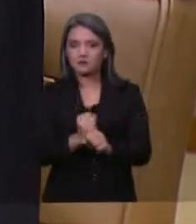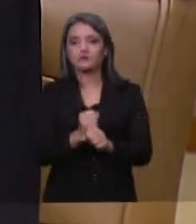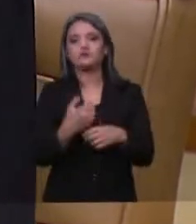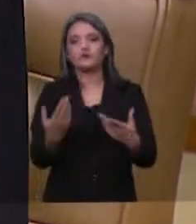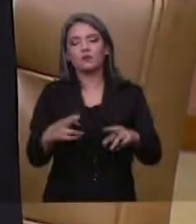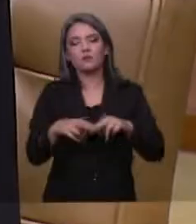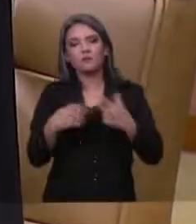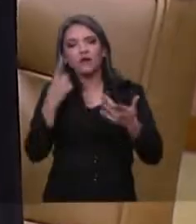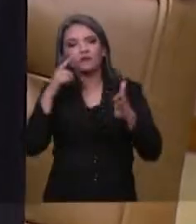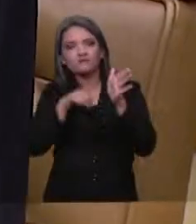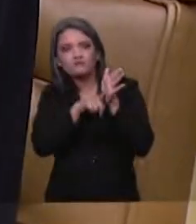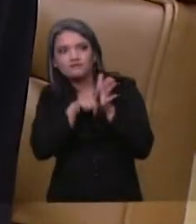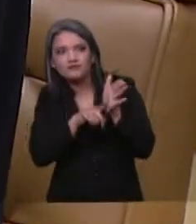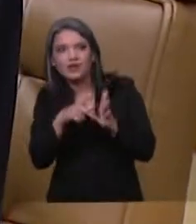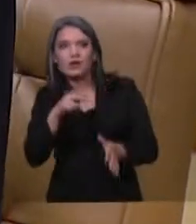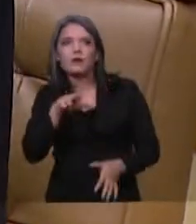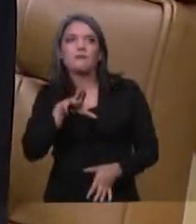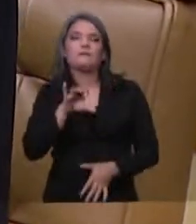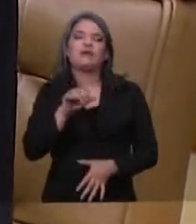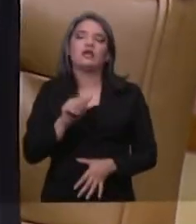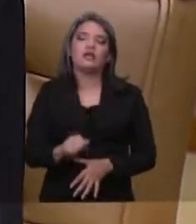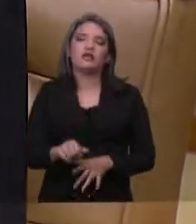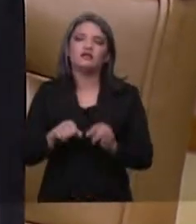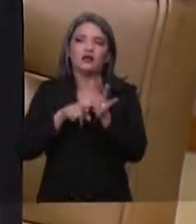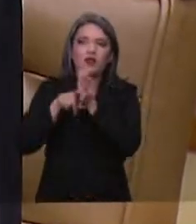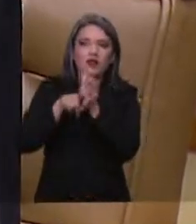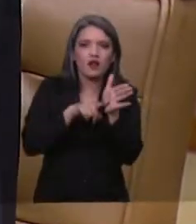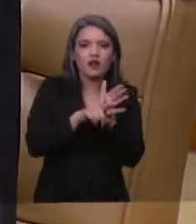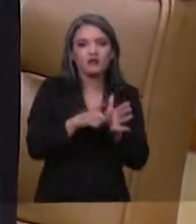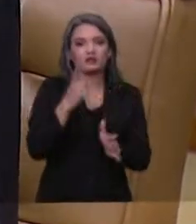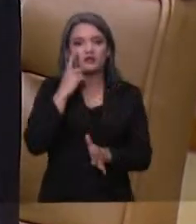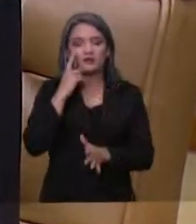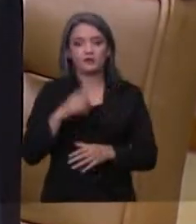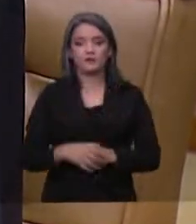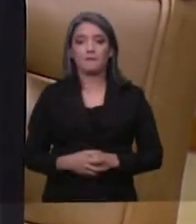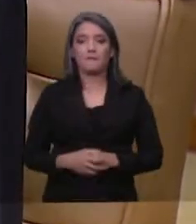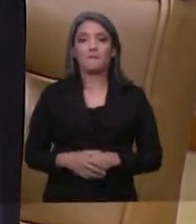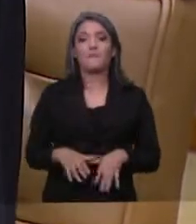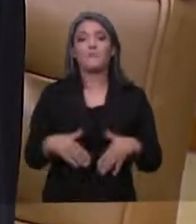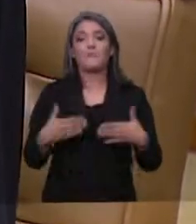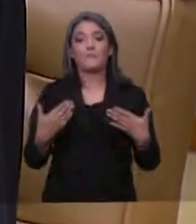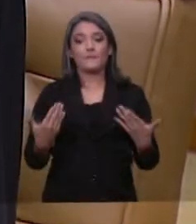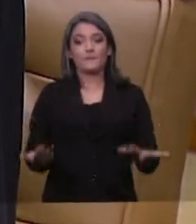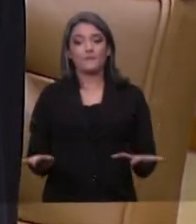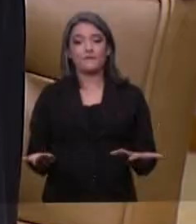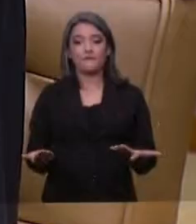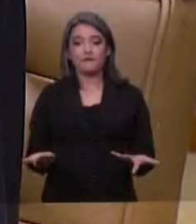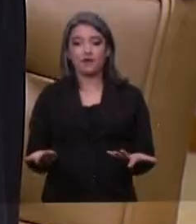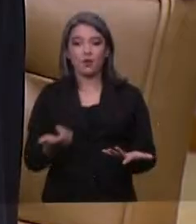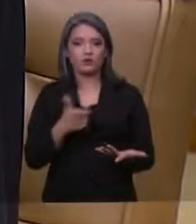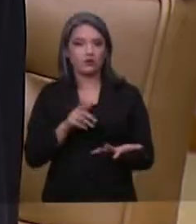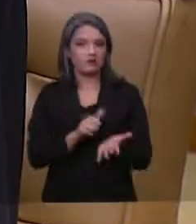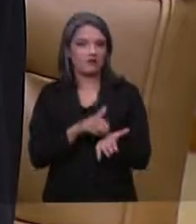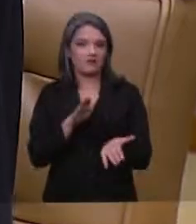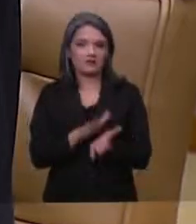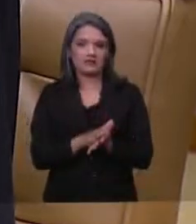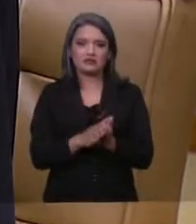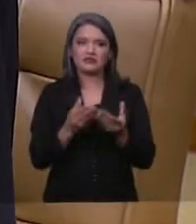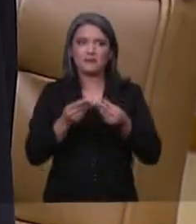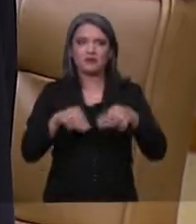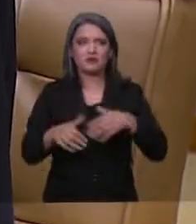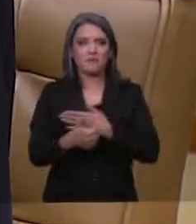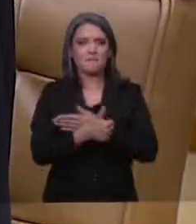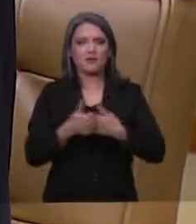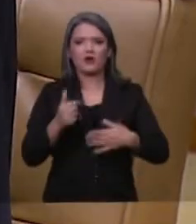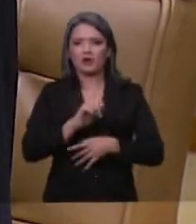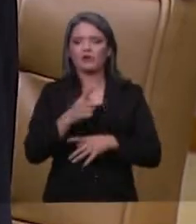quantificado pelas perícias realizadas ao longo da fase de instrução. Assim, deixo de fixar a indenização por dano moral coletivo, uma vez que já